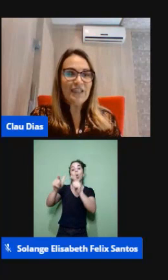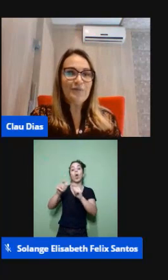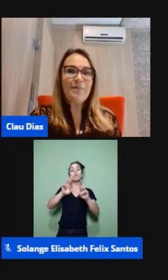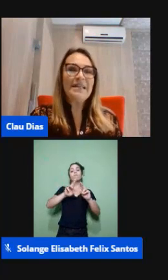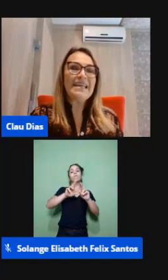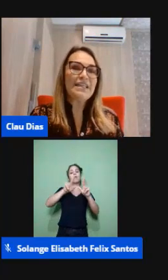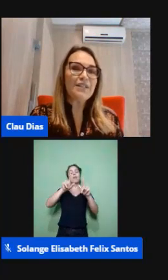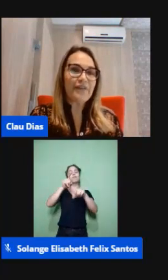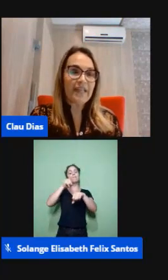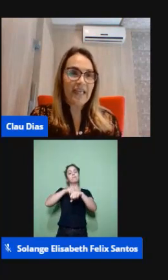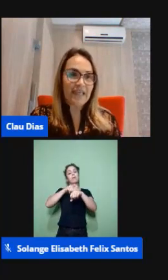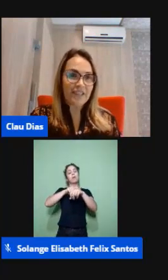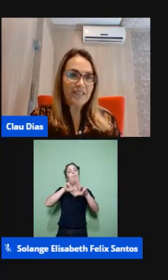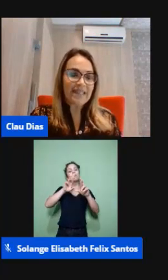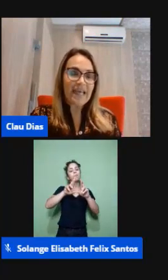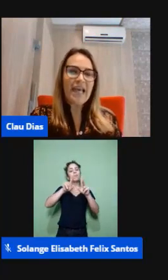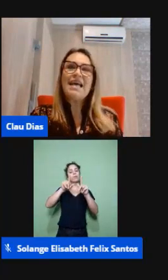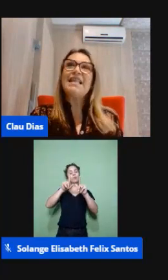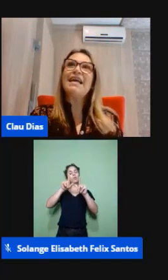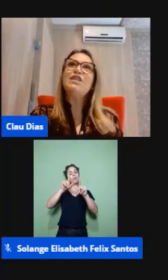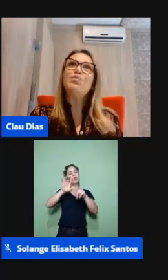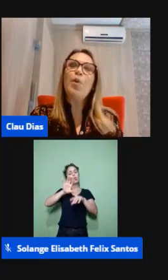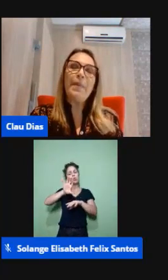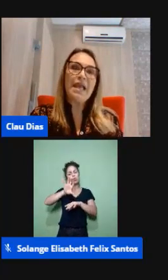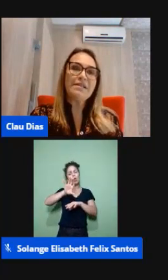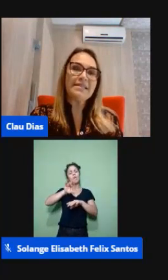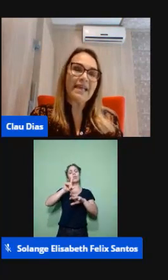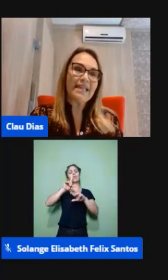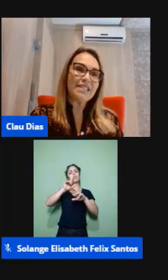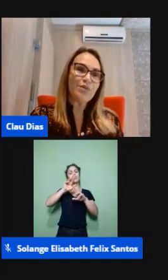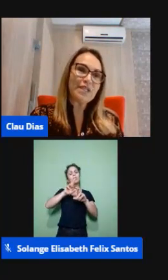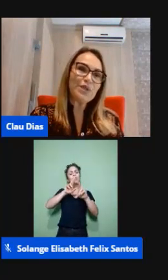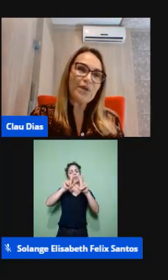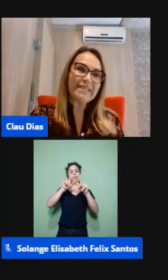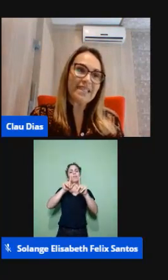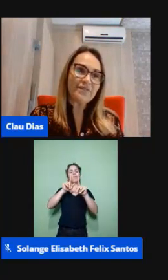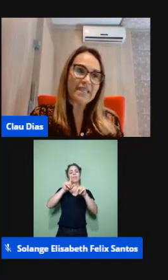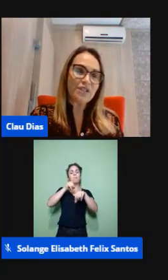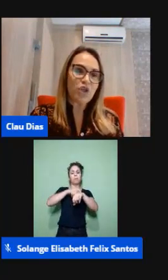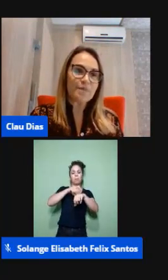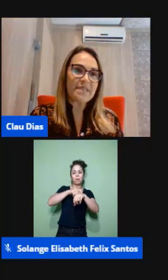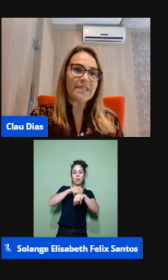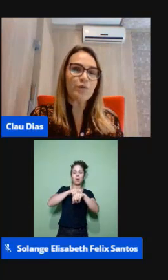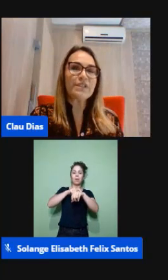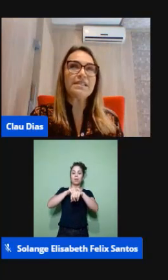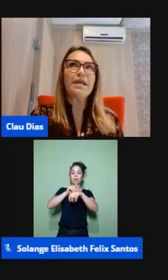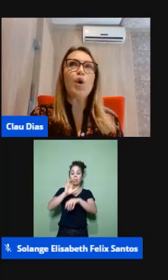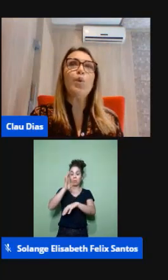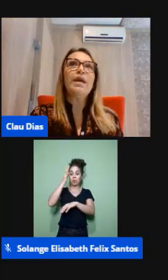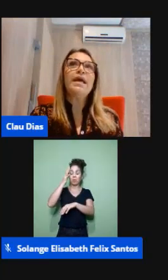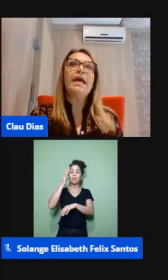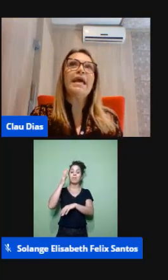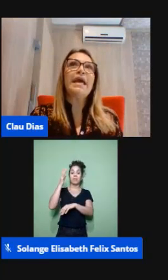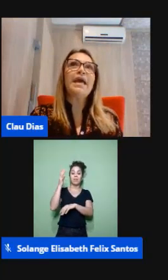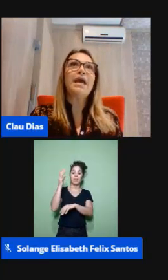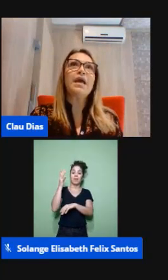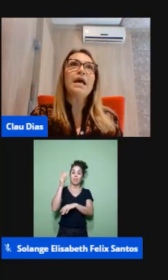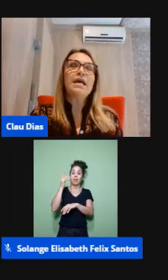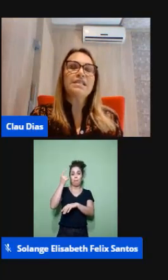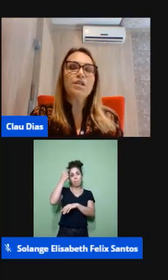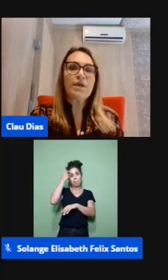diferente, numa maneira diferente, né? Naqueles momentos, naquelas situações que às vezes nós pensamos que são